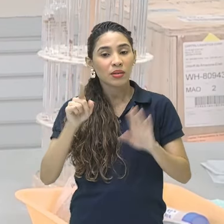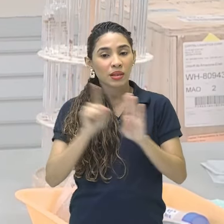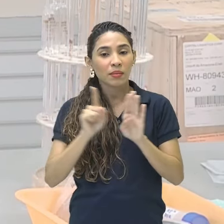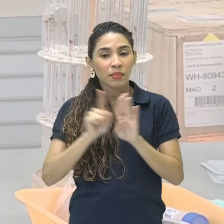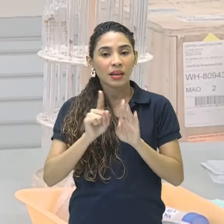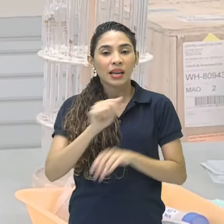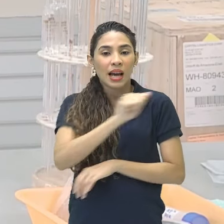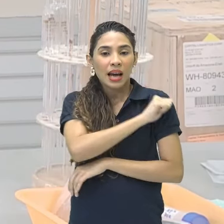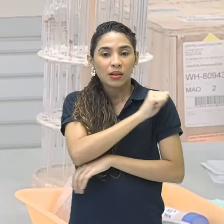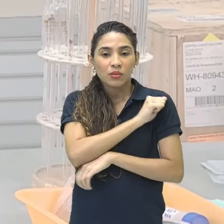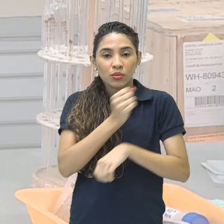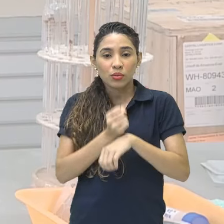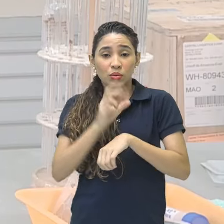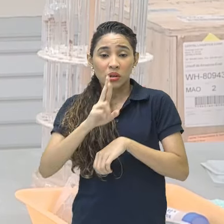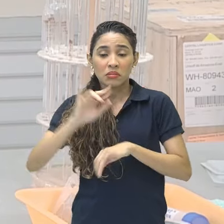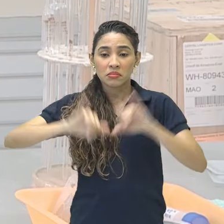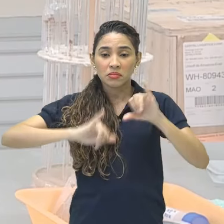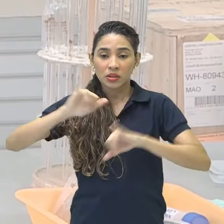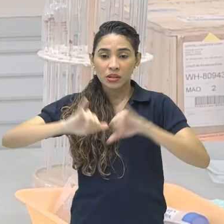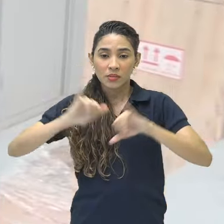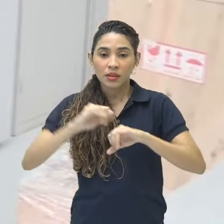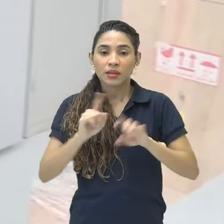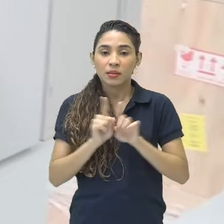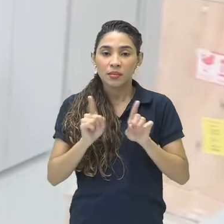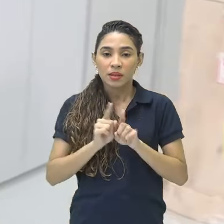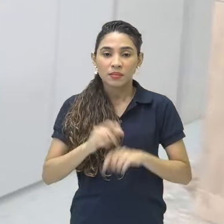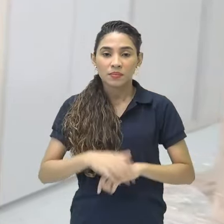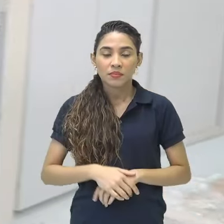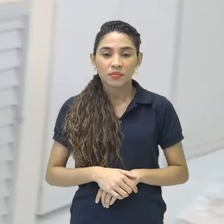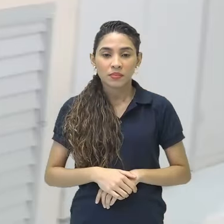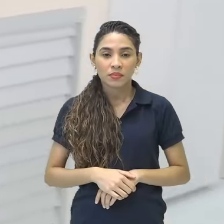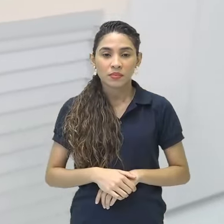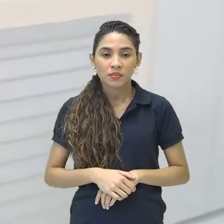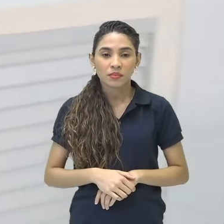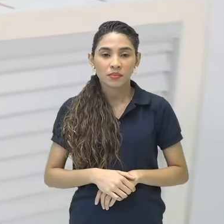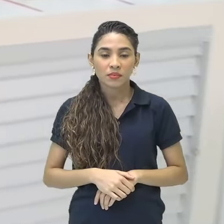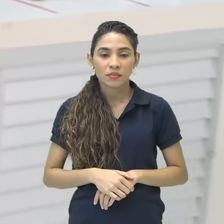aluna de doutorado em Química aqui na universidade também.